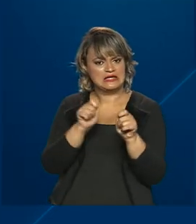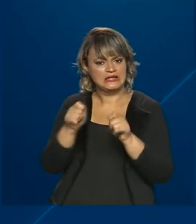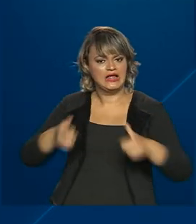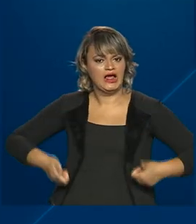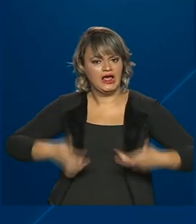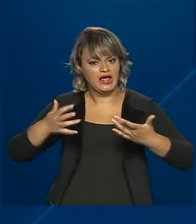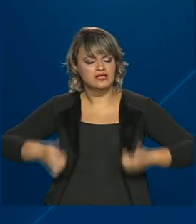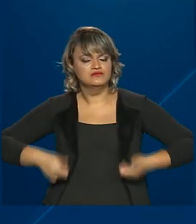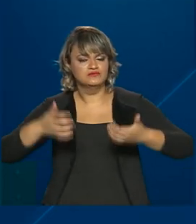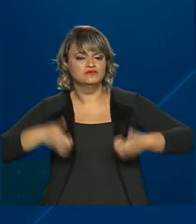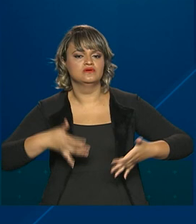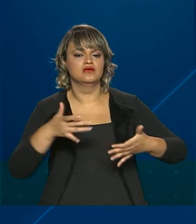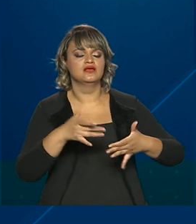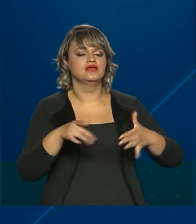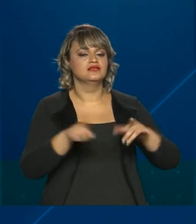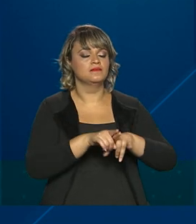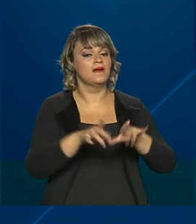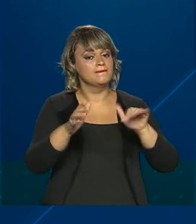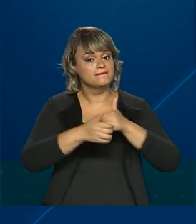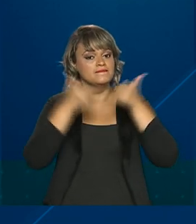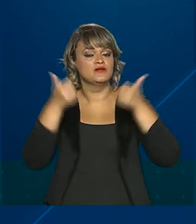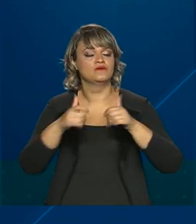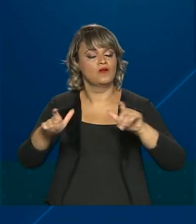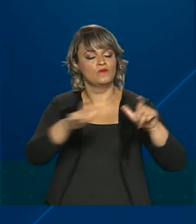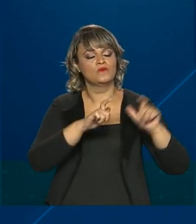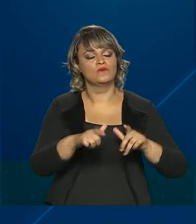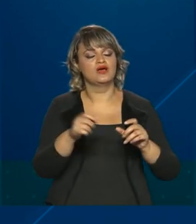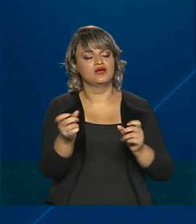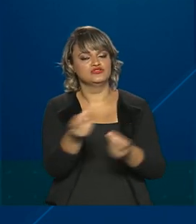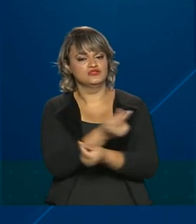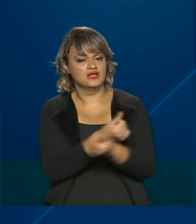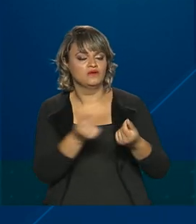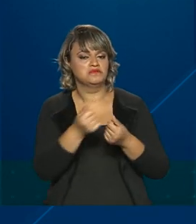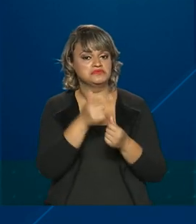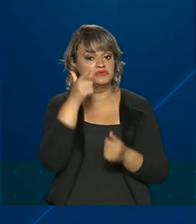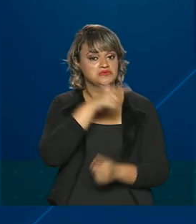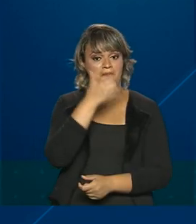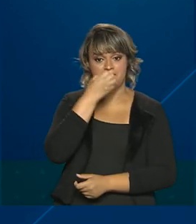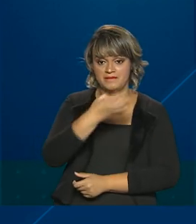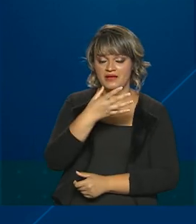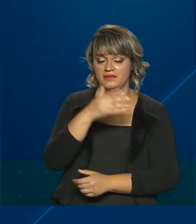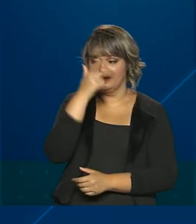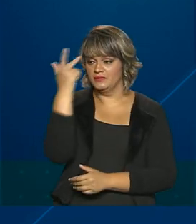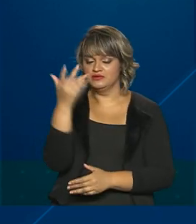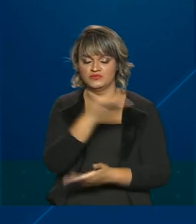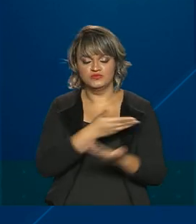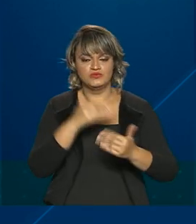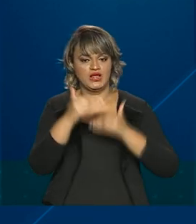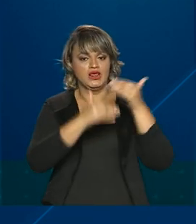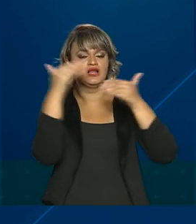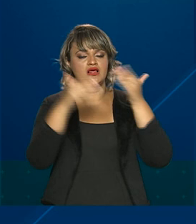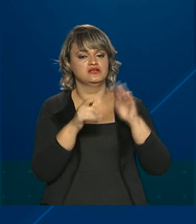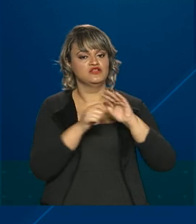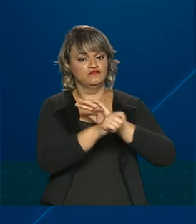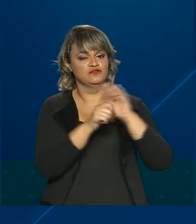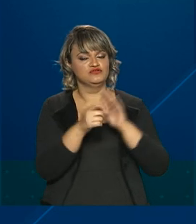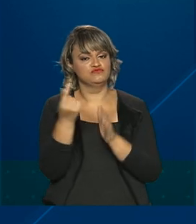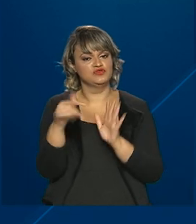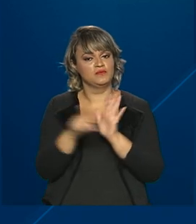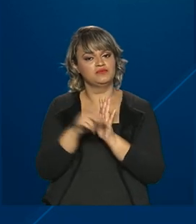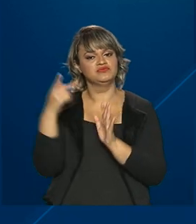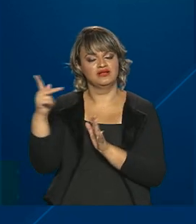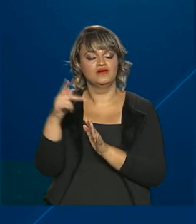o gasto público e ao mesmo tempo melhorar o ambiente de negócio por mais mais eficiente para que todo mundo possa crescer e vestir com seus próprios recursos